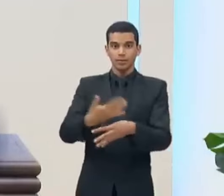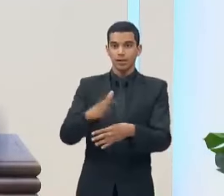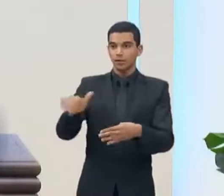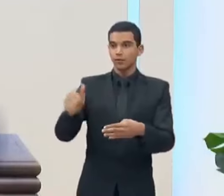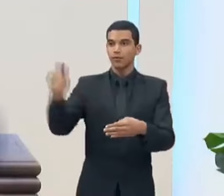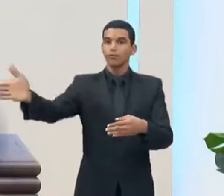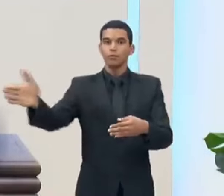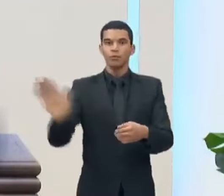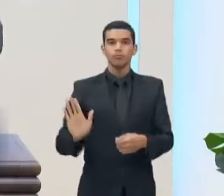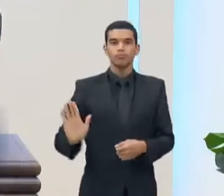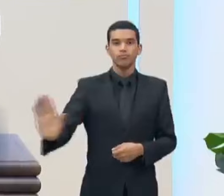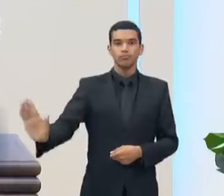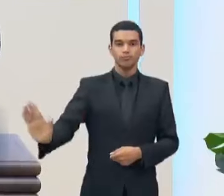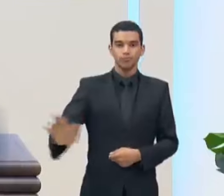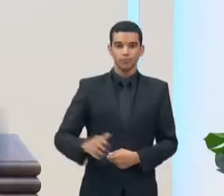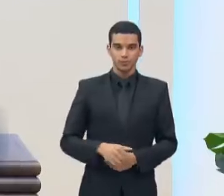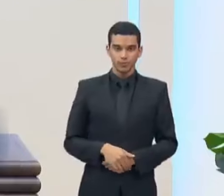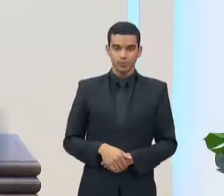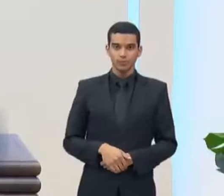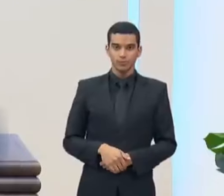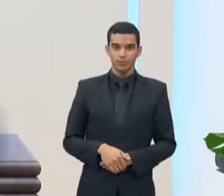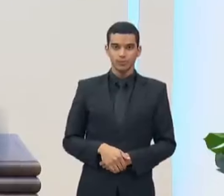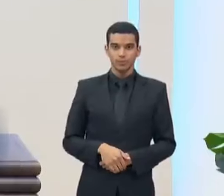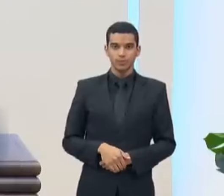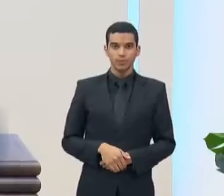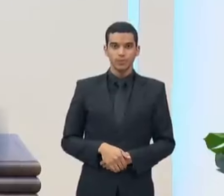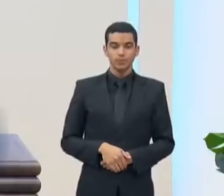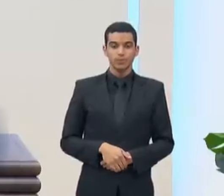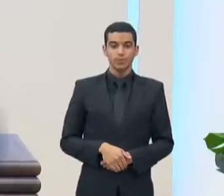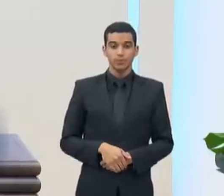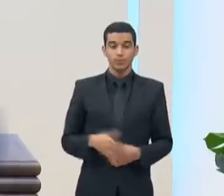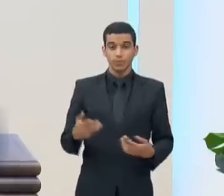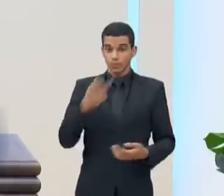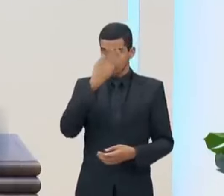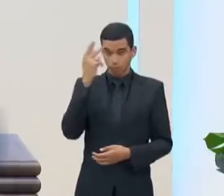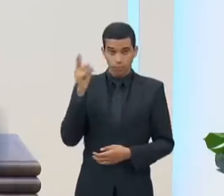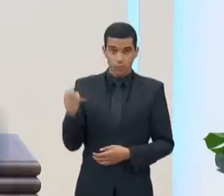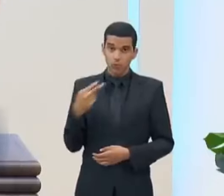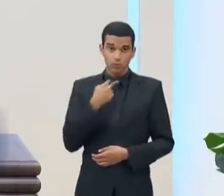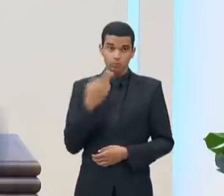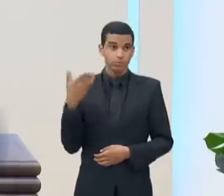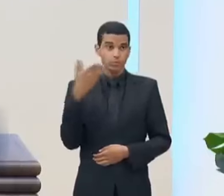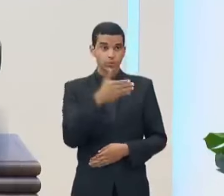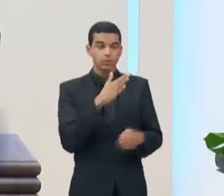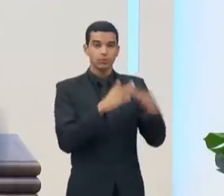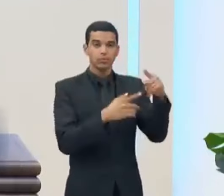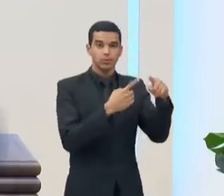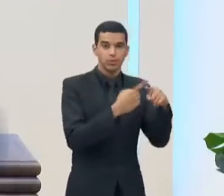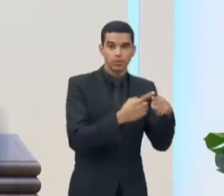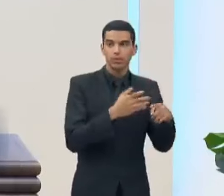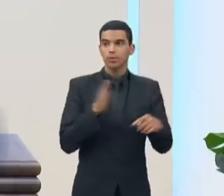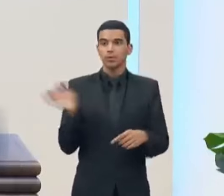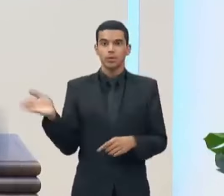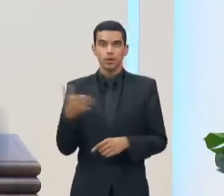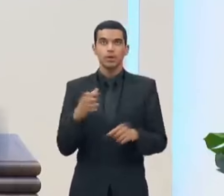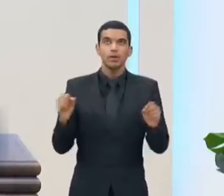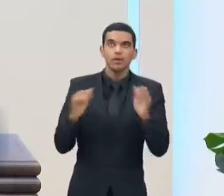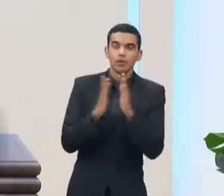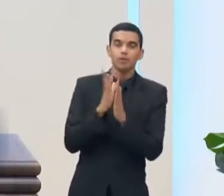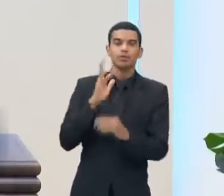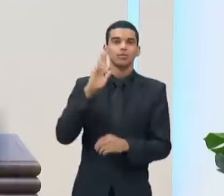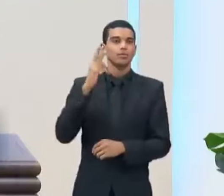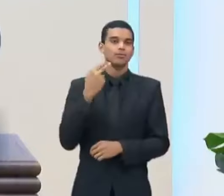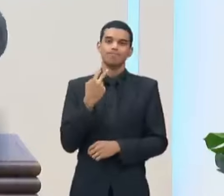Uma referência à casa do Senhor. O homem não tinha como ir para a sinagoga, para o tabernáculo, para o santuário,